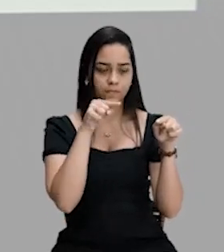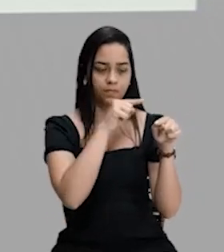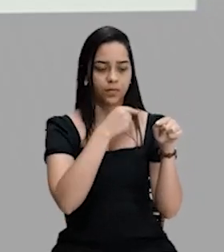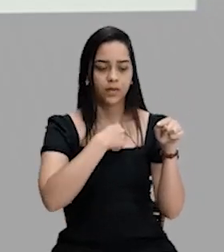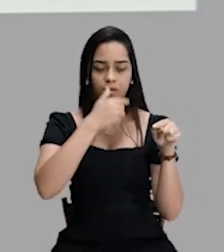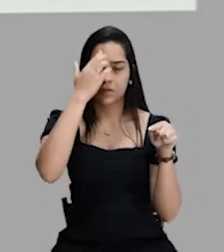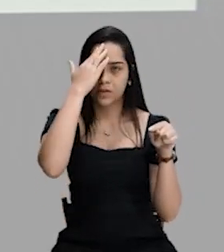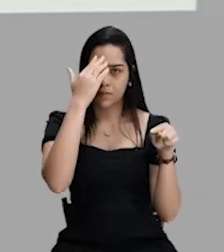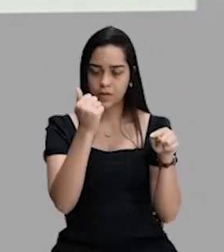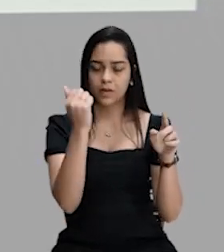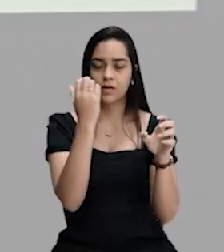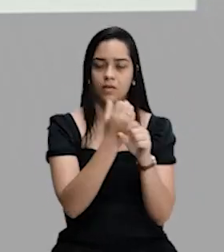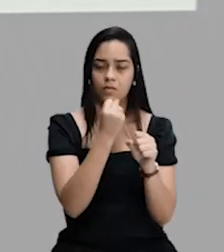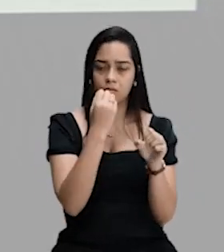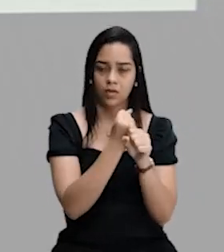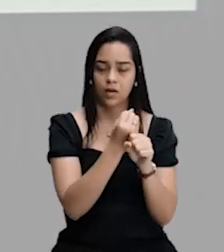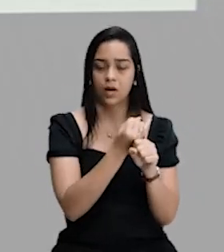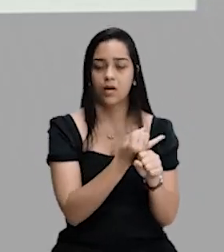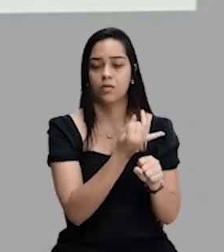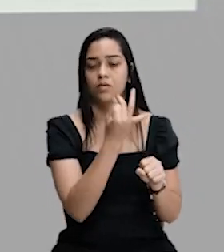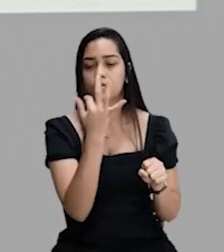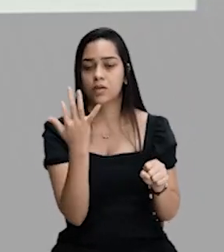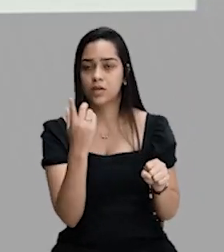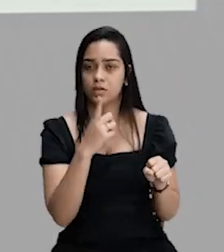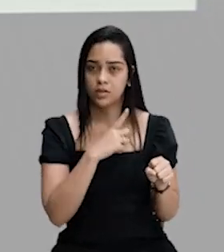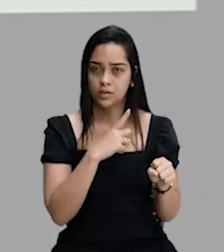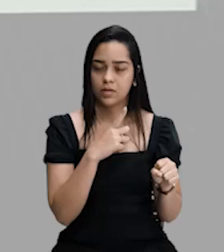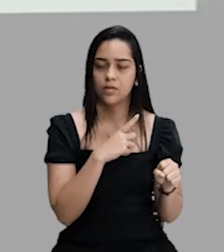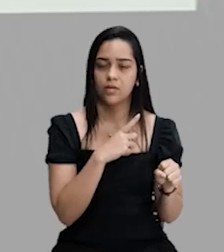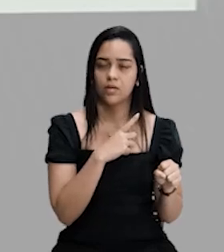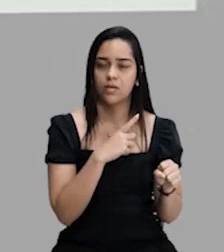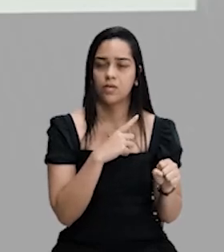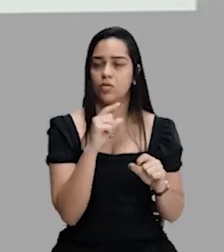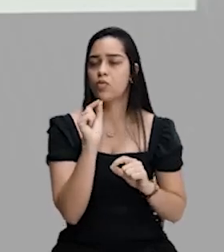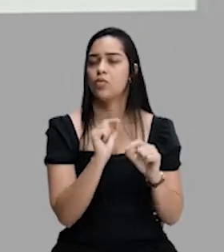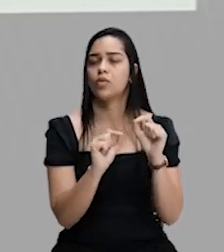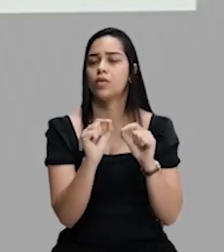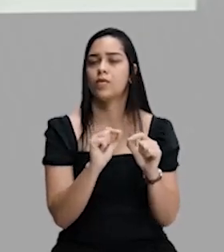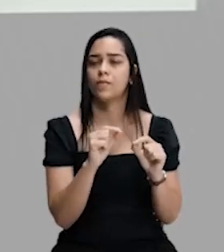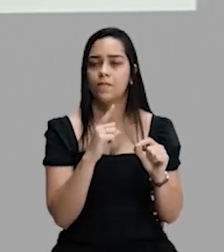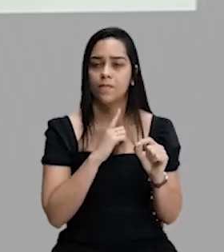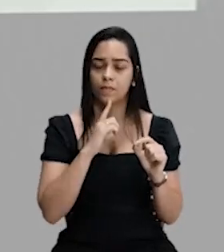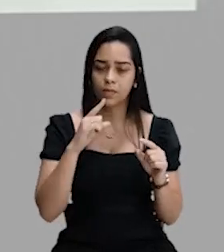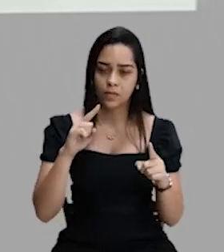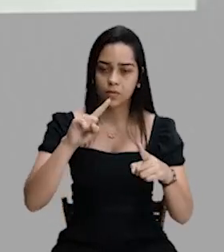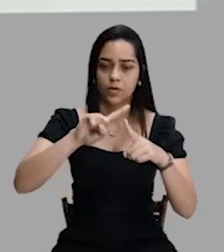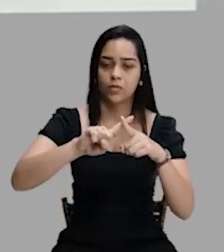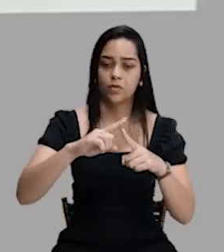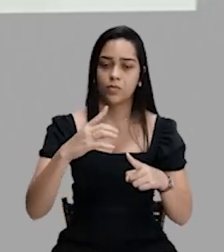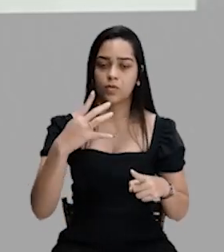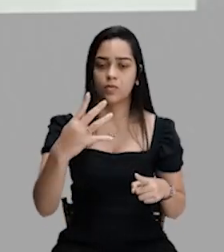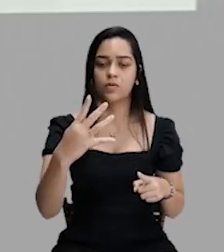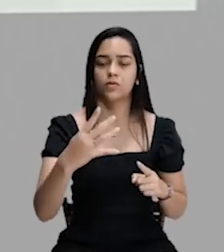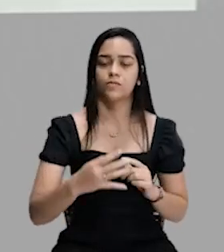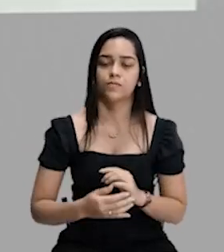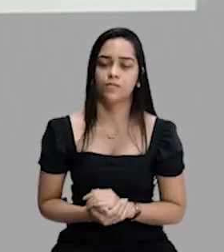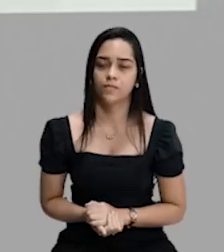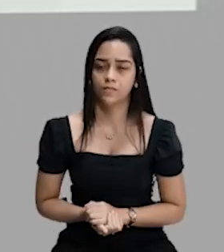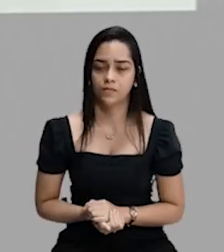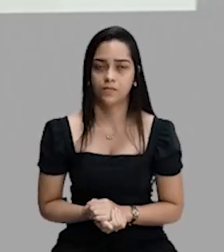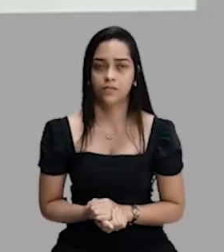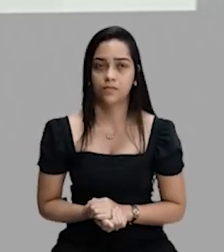calcular a quantidade de arestas eu pego multiplico por quatro